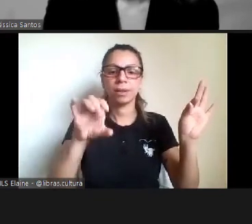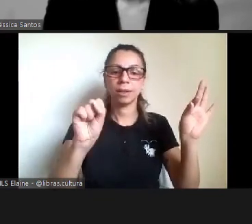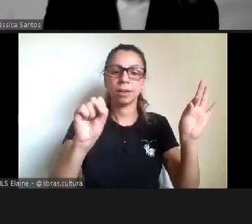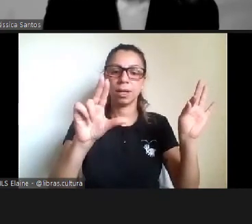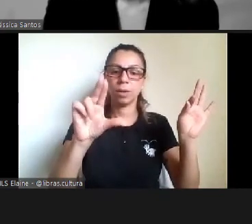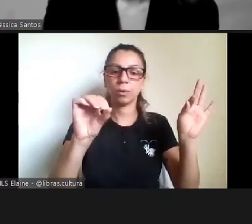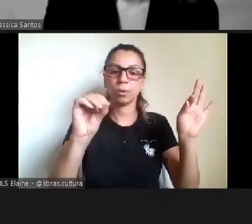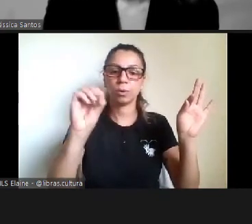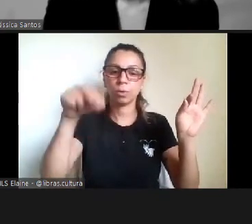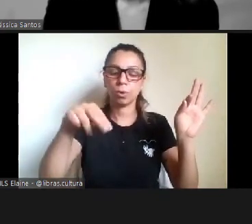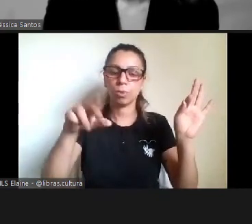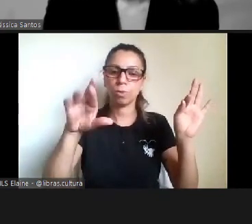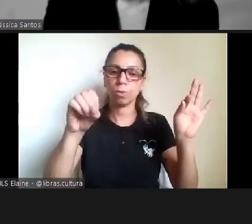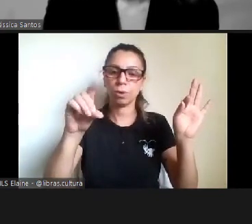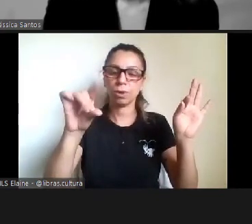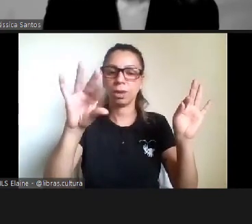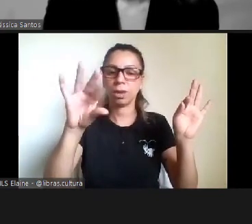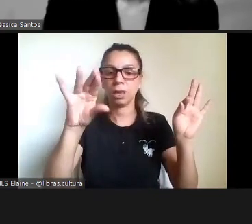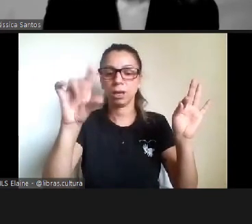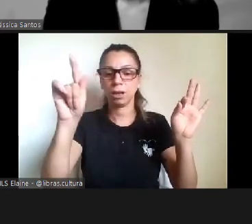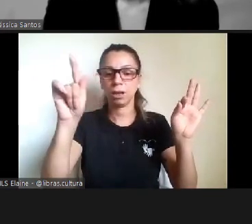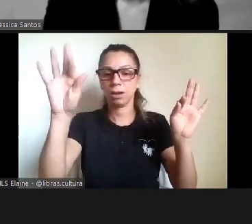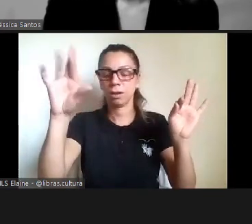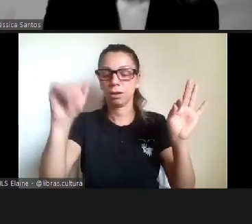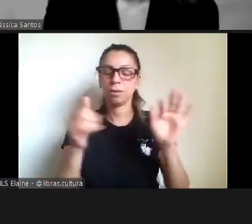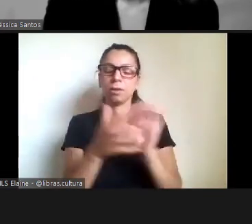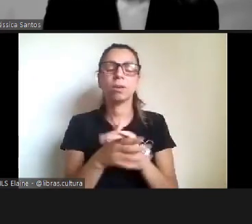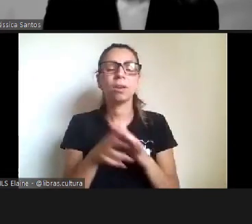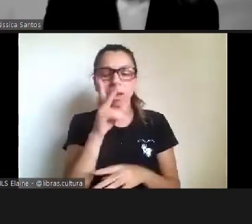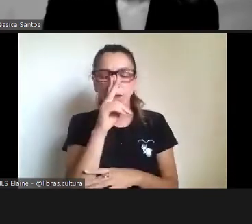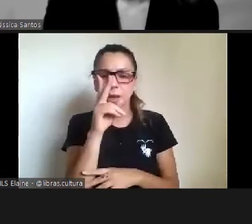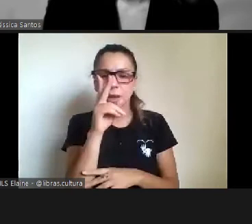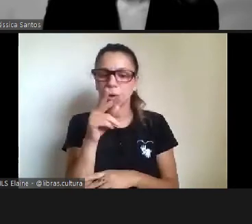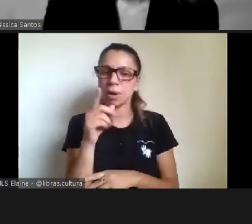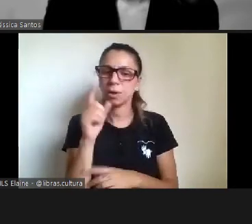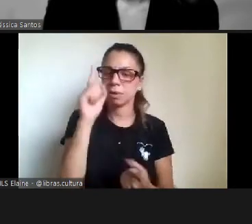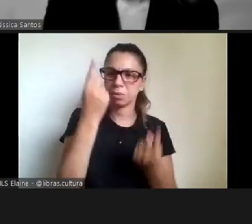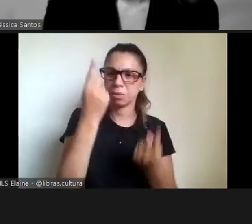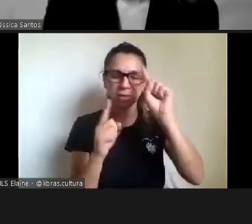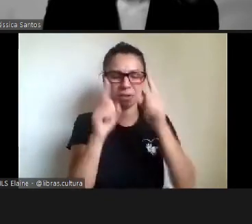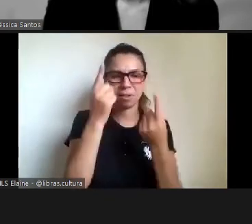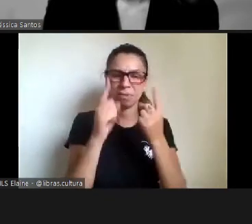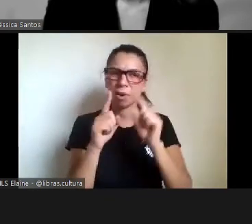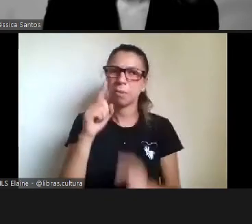Brasil, que o carnaval de